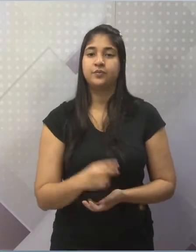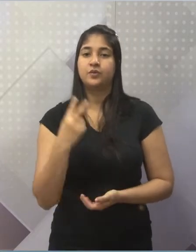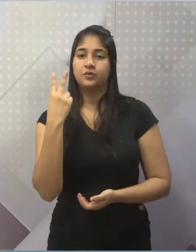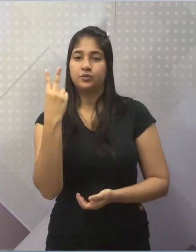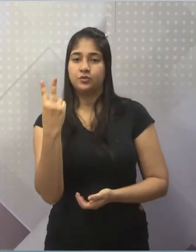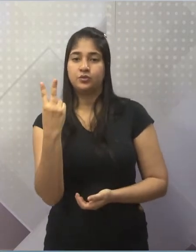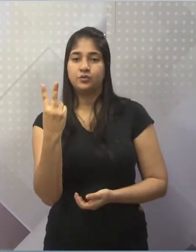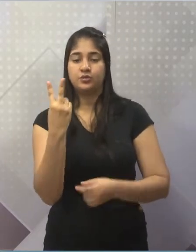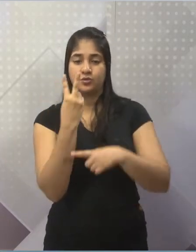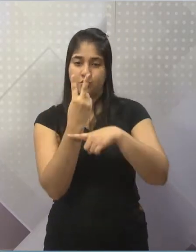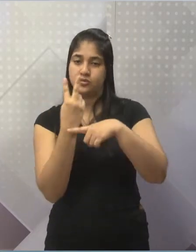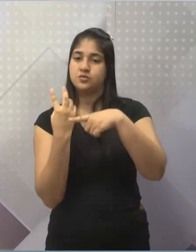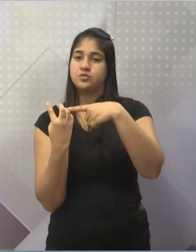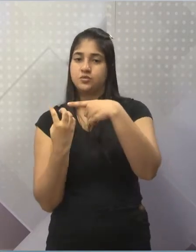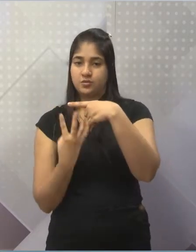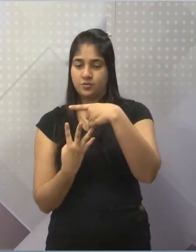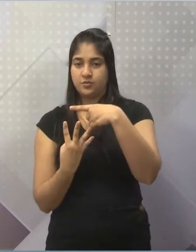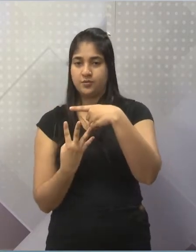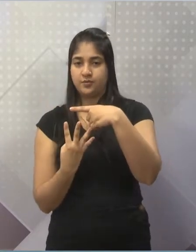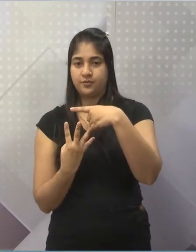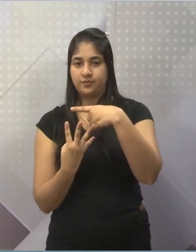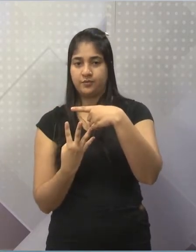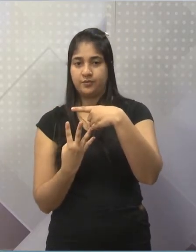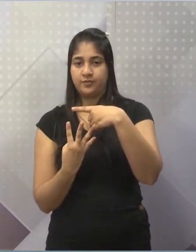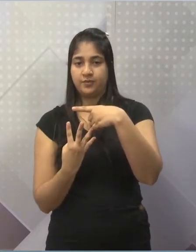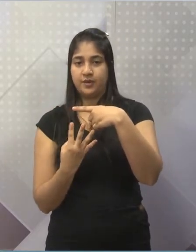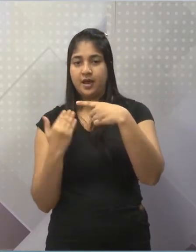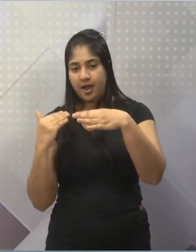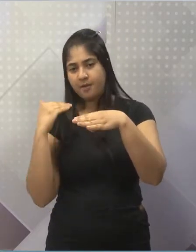2 quartos